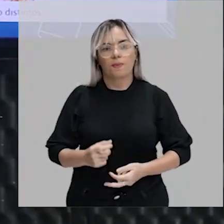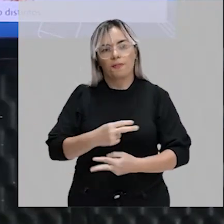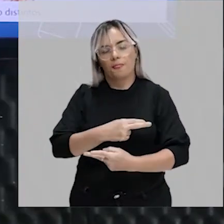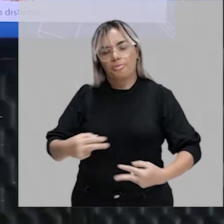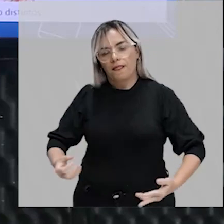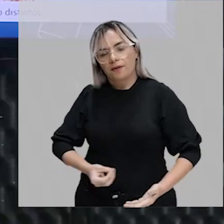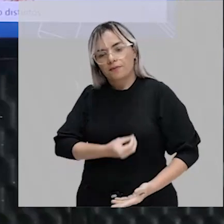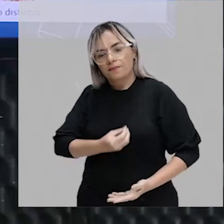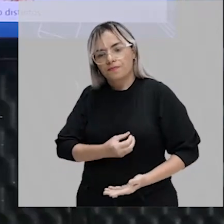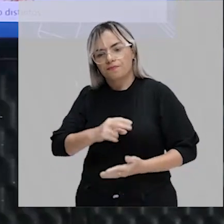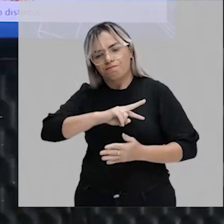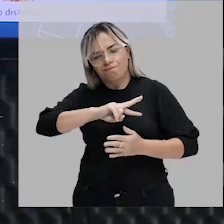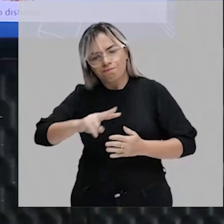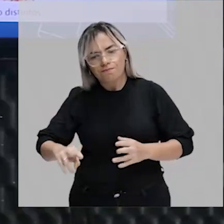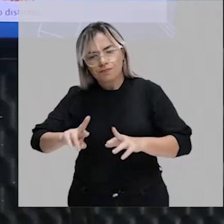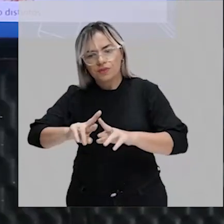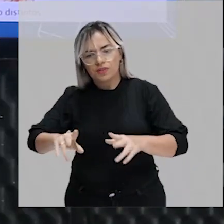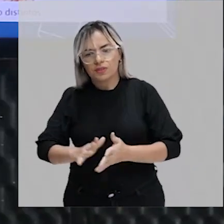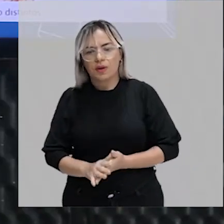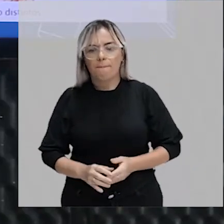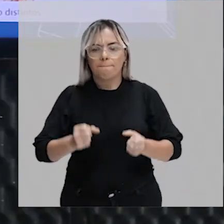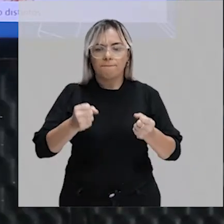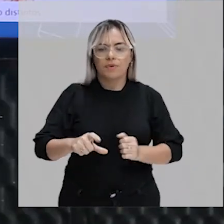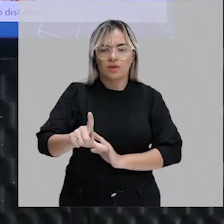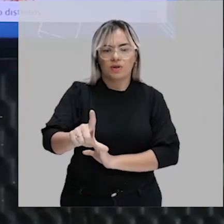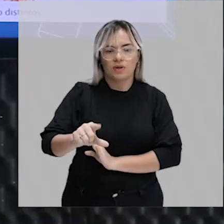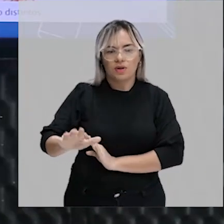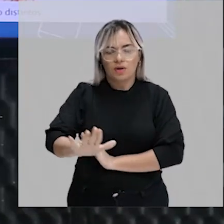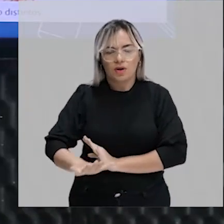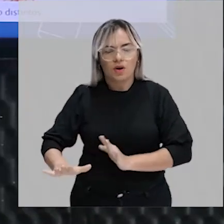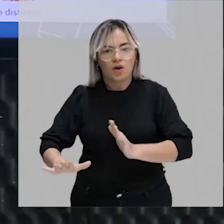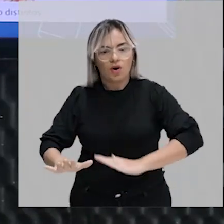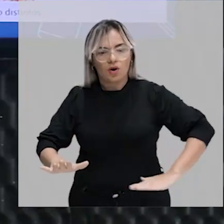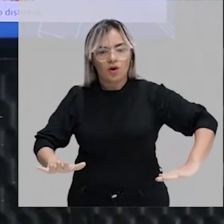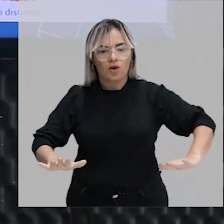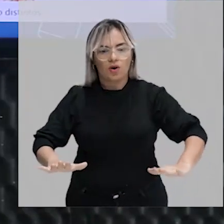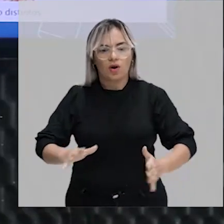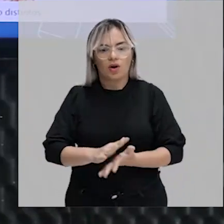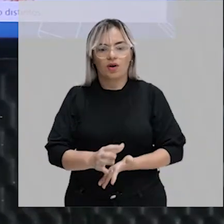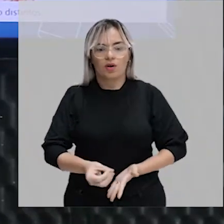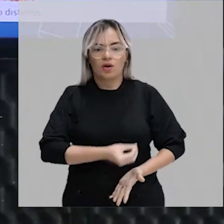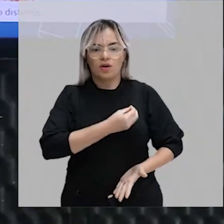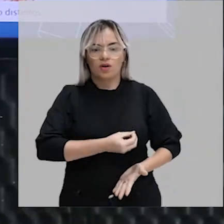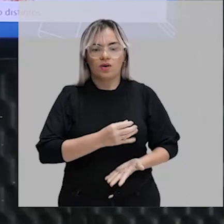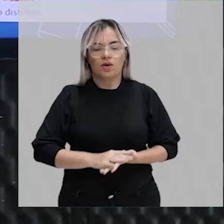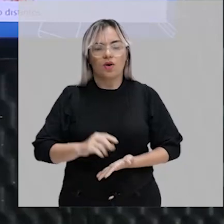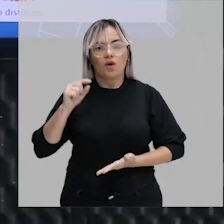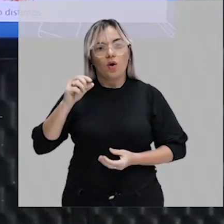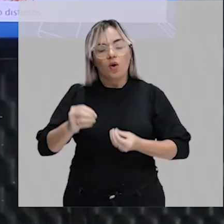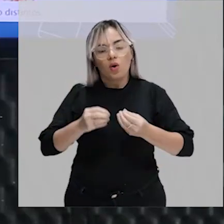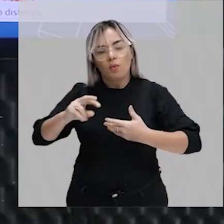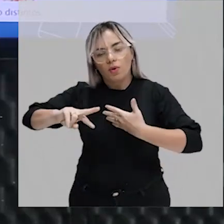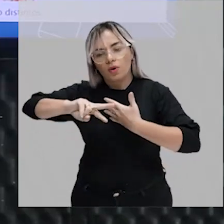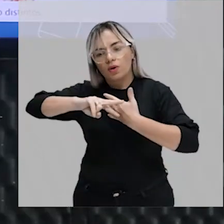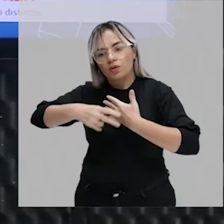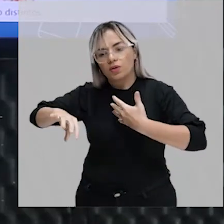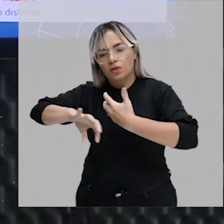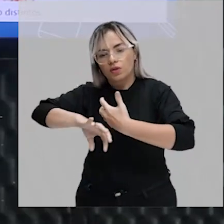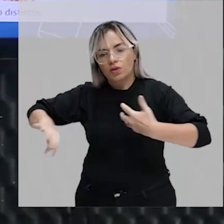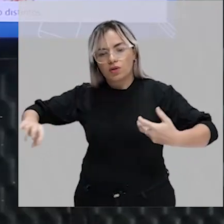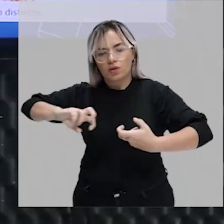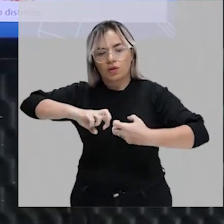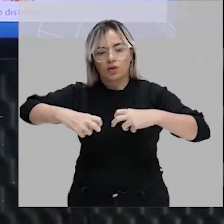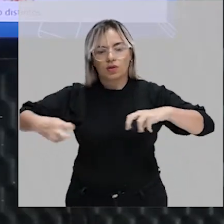podem selecionar lugares no ambiente para viver. Como resultado, estão isolados reprodutivamente pela